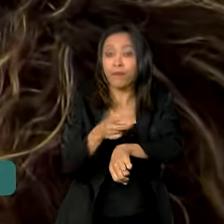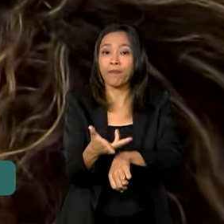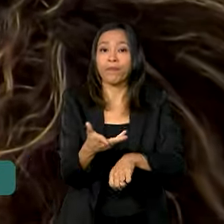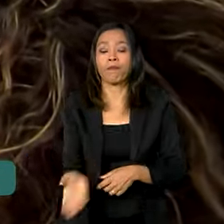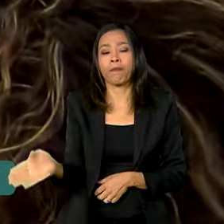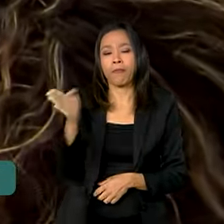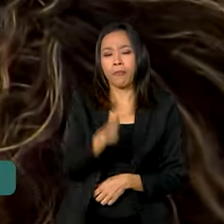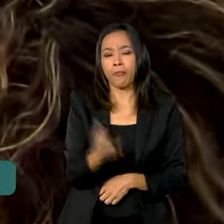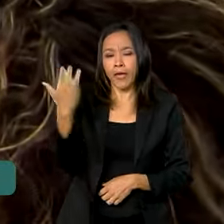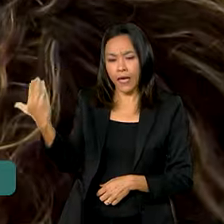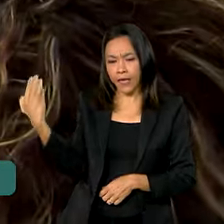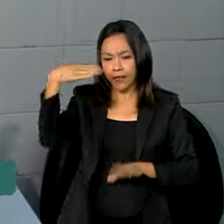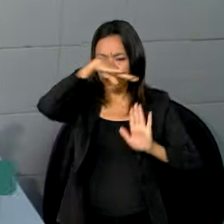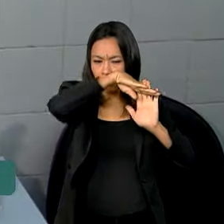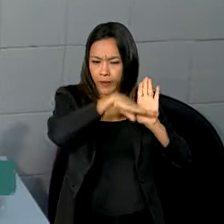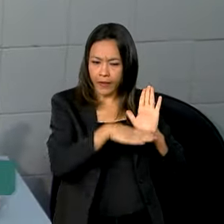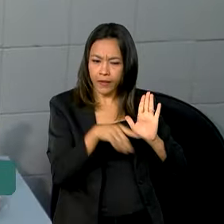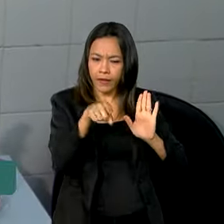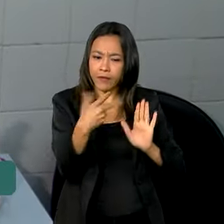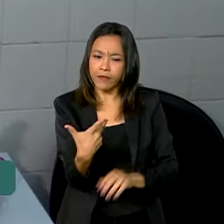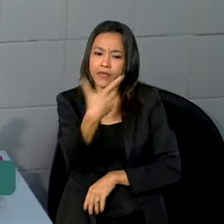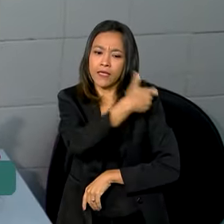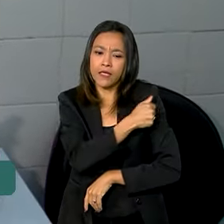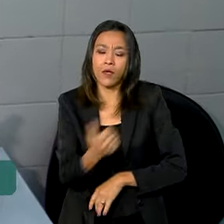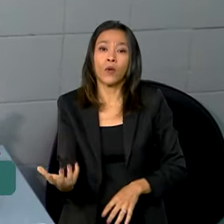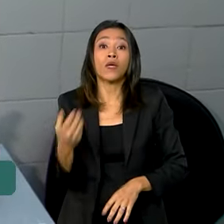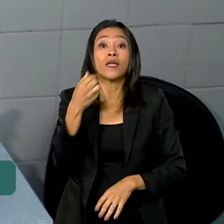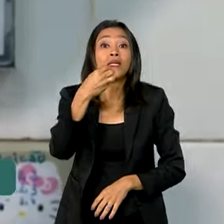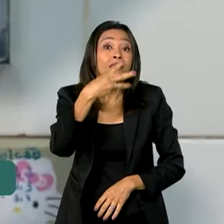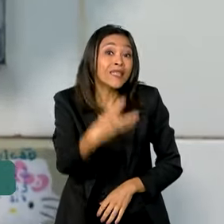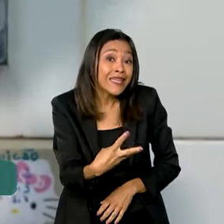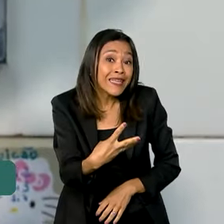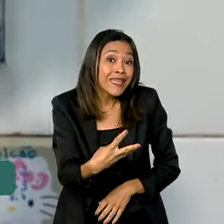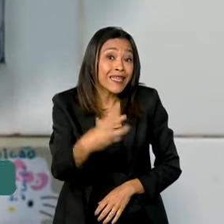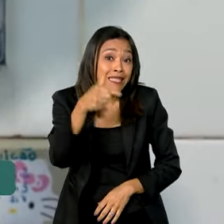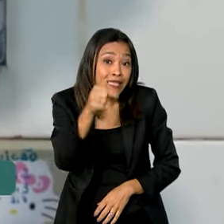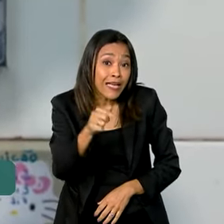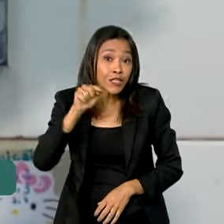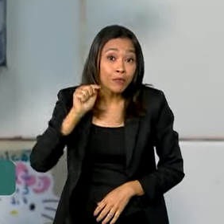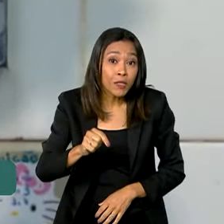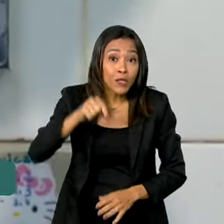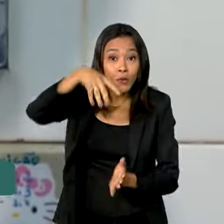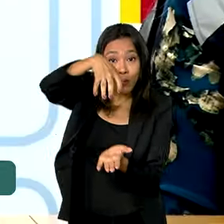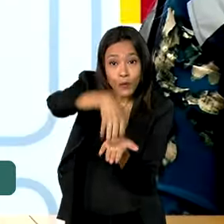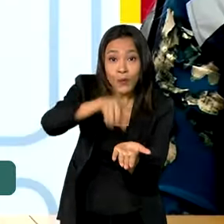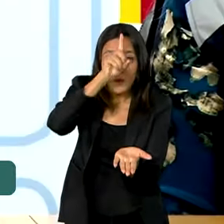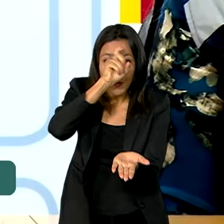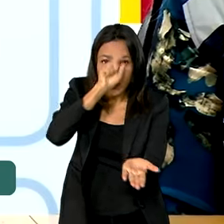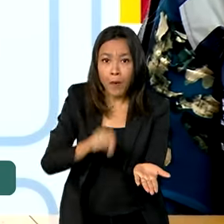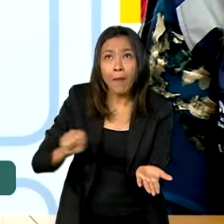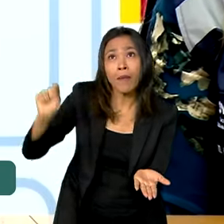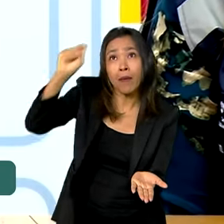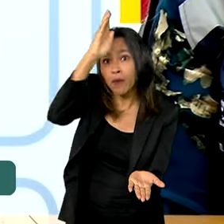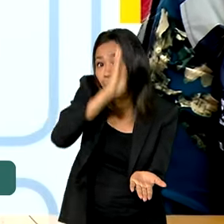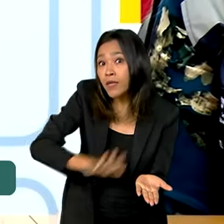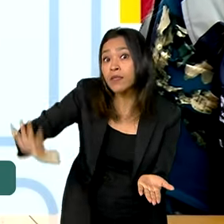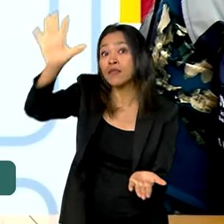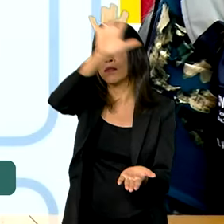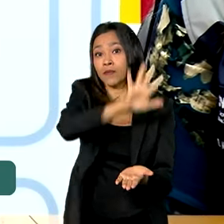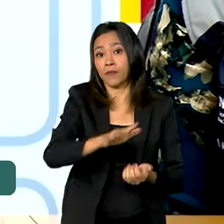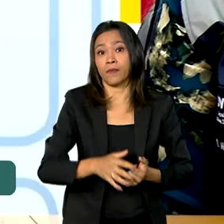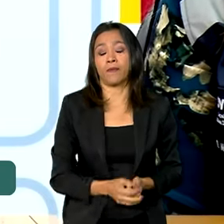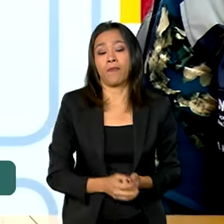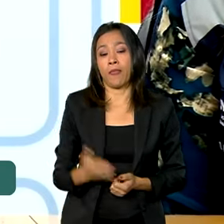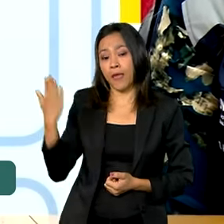de Imunização conta com mais de 37 mil salas de vacinação em todo o país. E é dessa maneira que